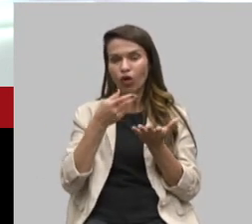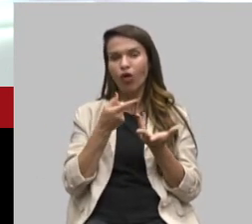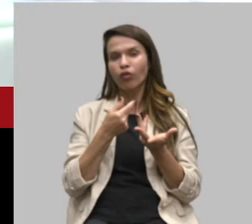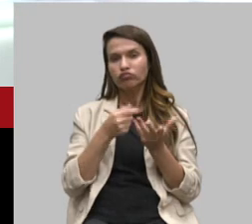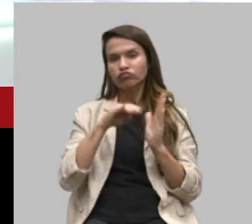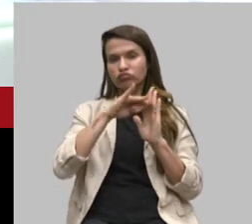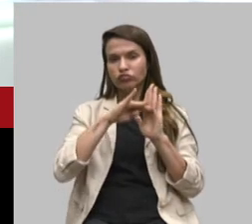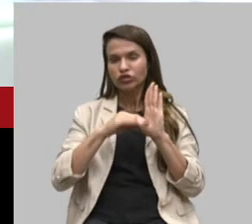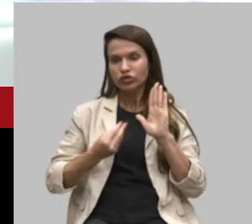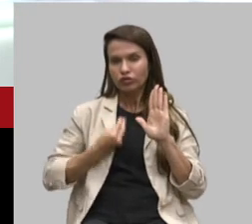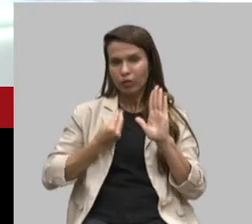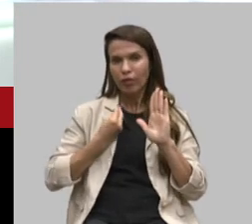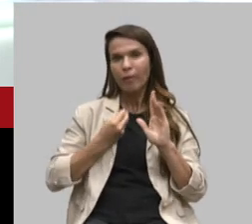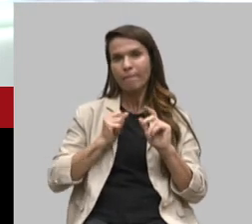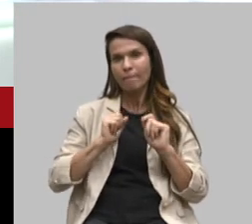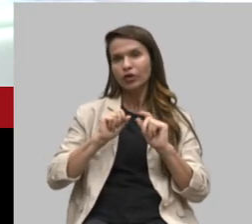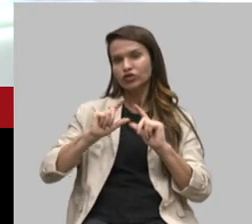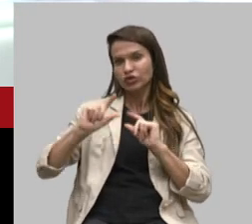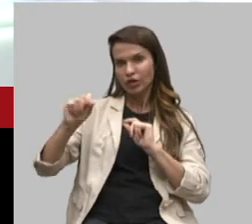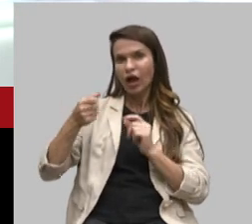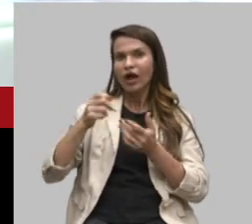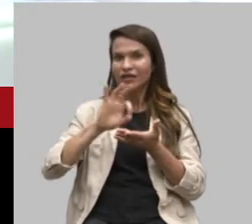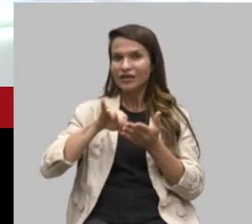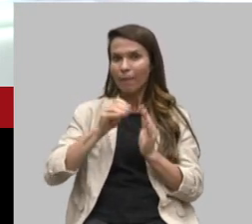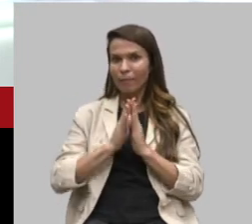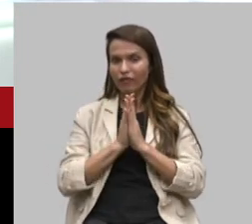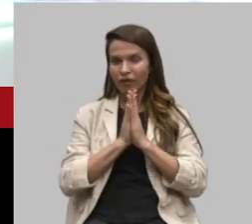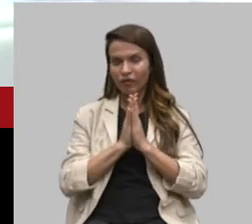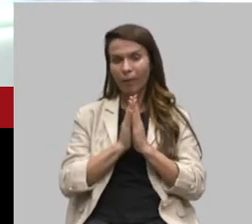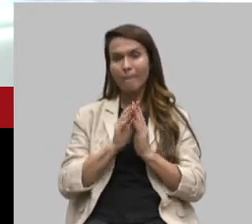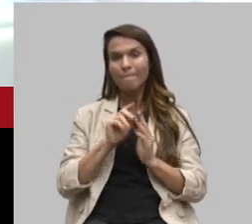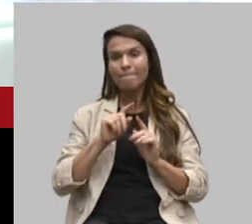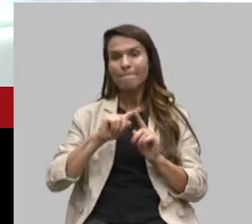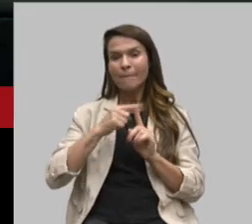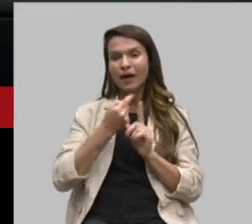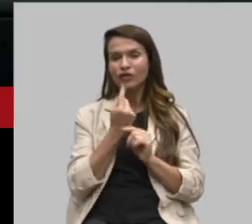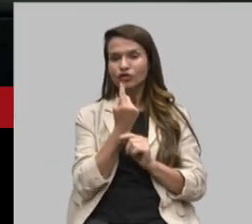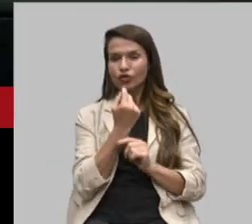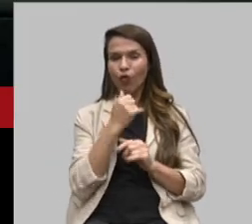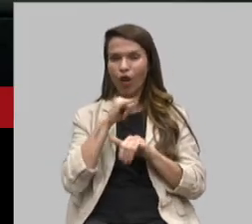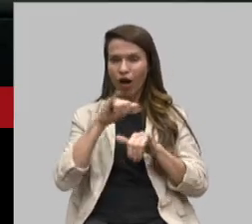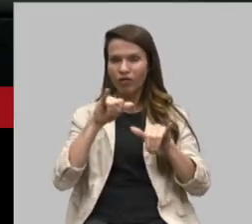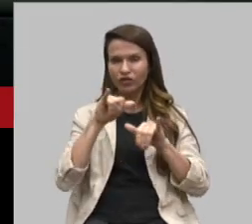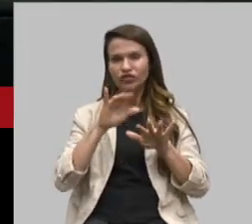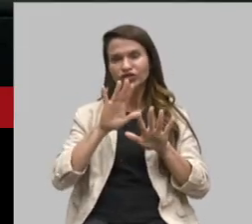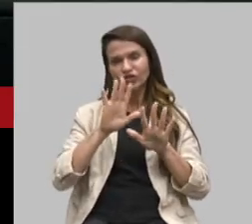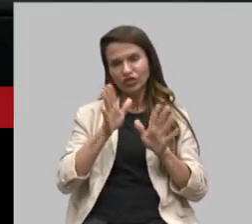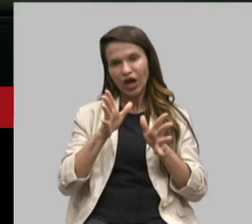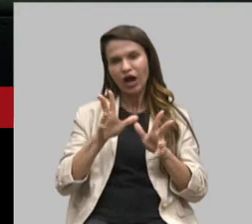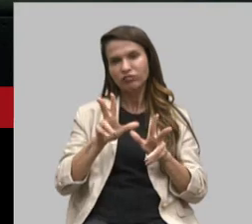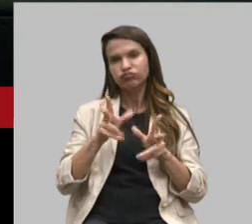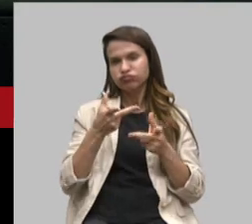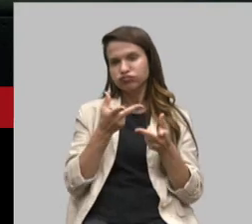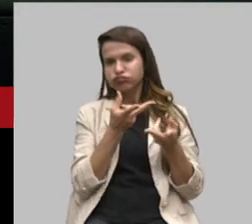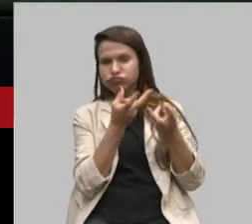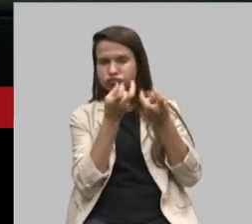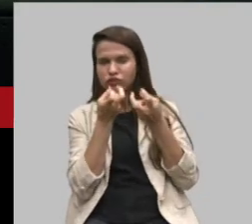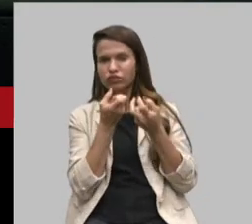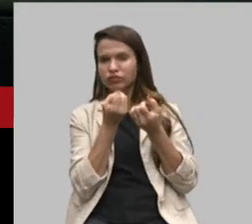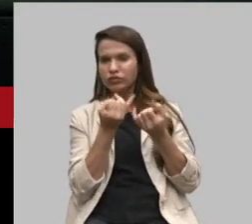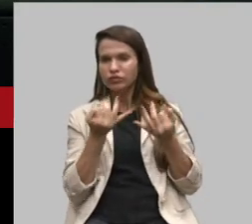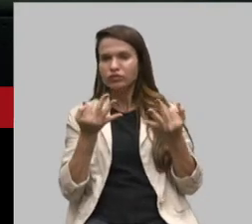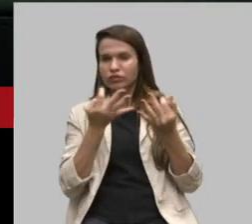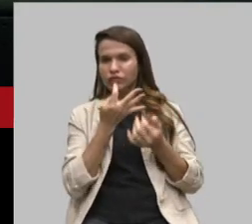e assiná-la por favor e só mais um aviso se se você já se sentiu contemplado na manifestação do outro quando você for falar